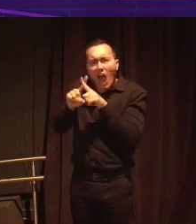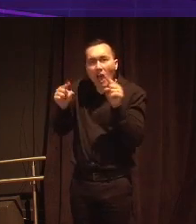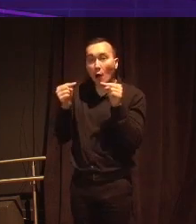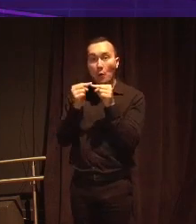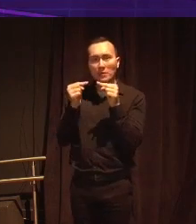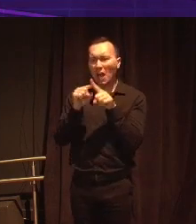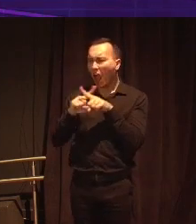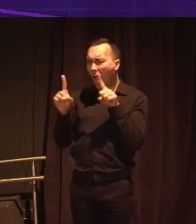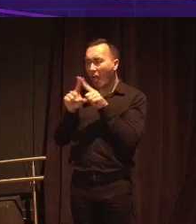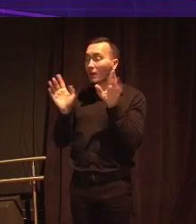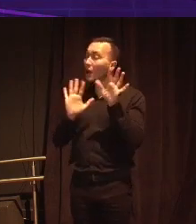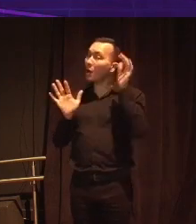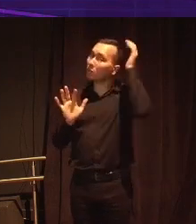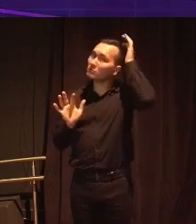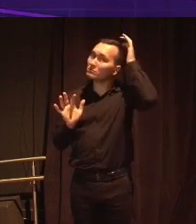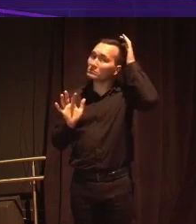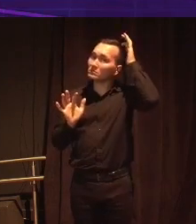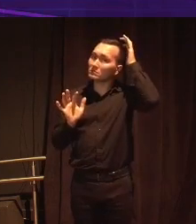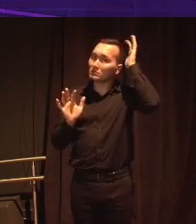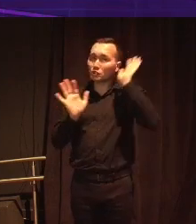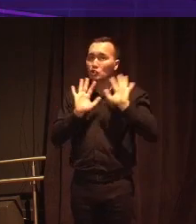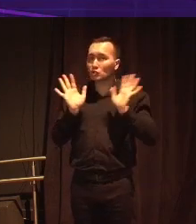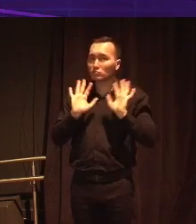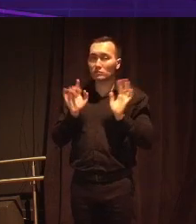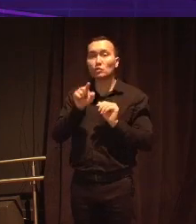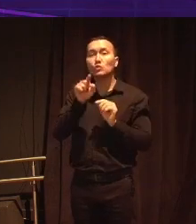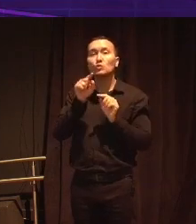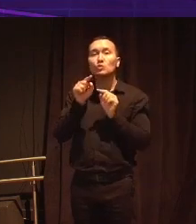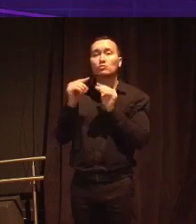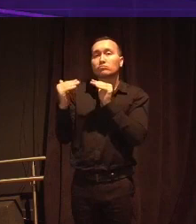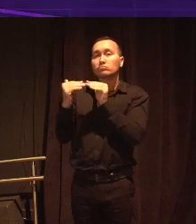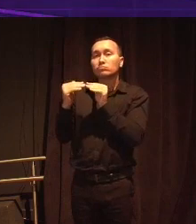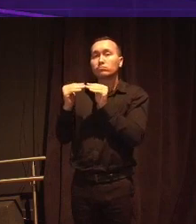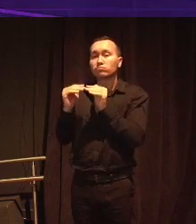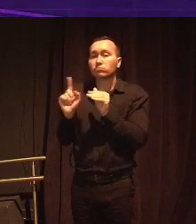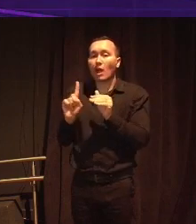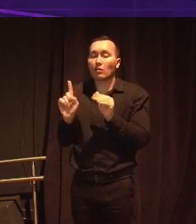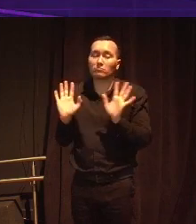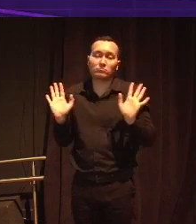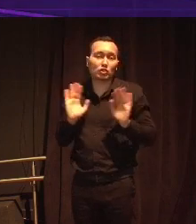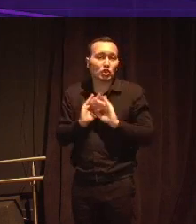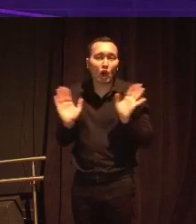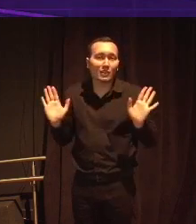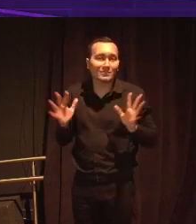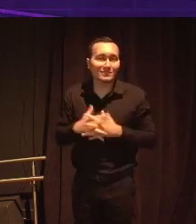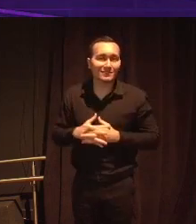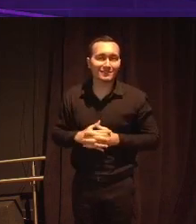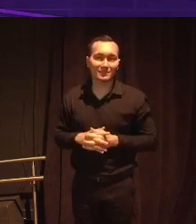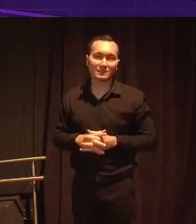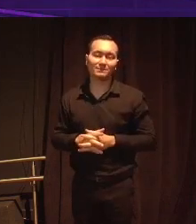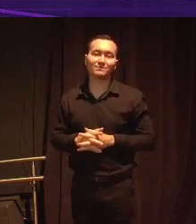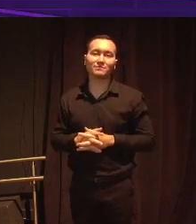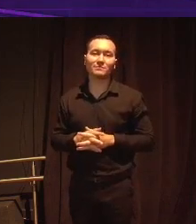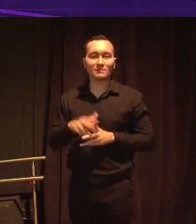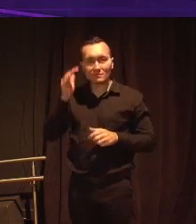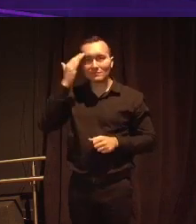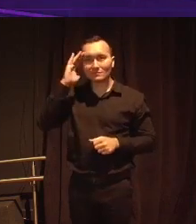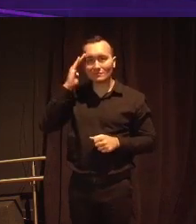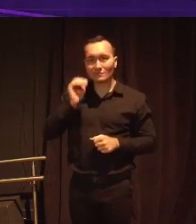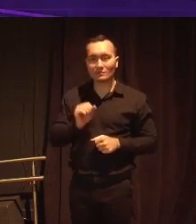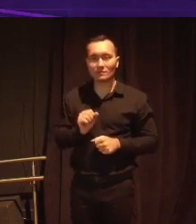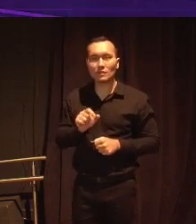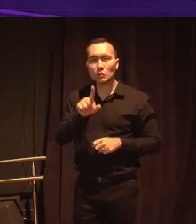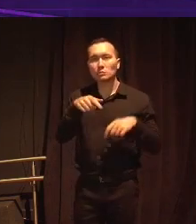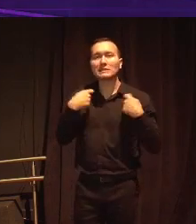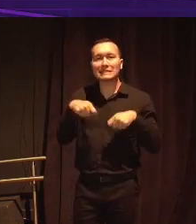gente cocria, né? Então, o senso analítico, crítico e também o senso de dono é muito importante